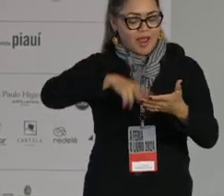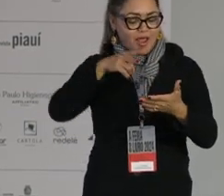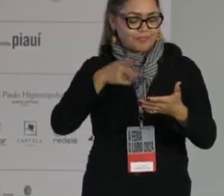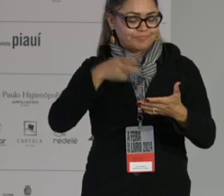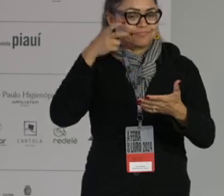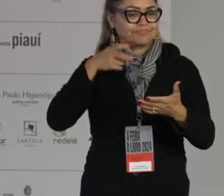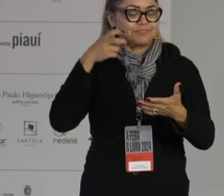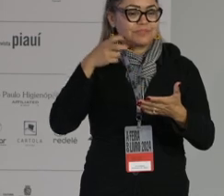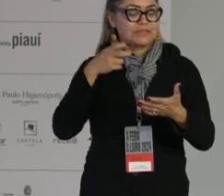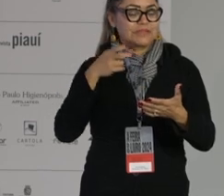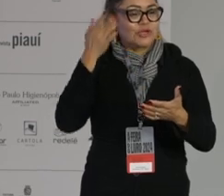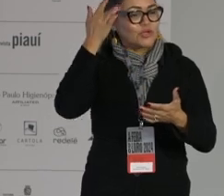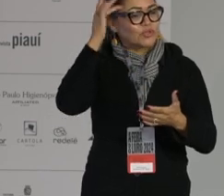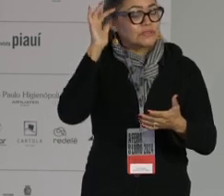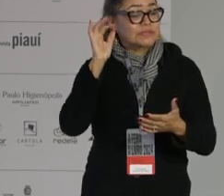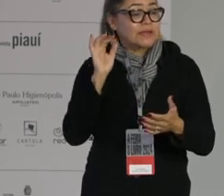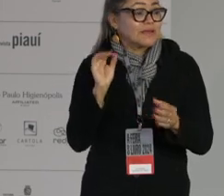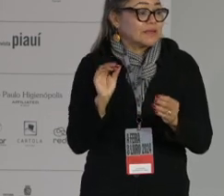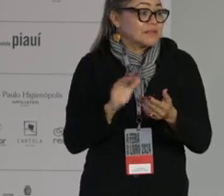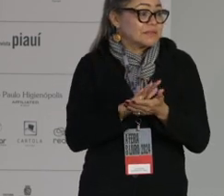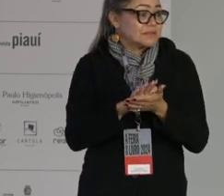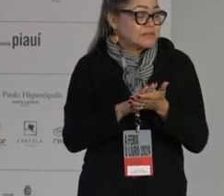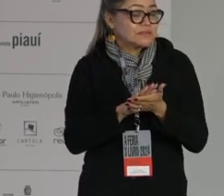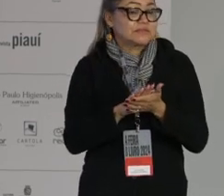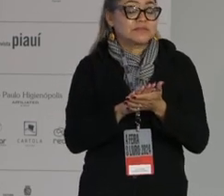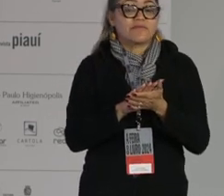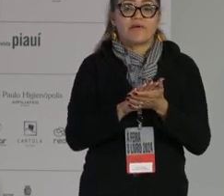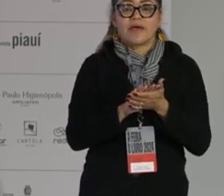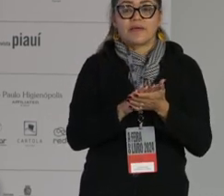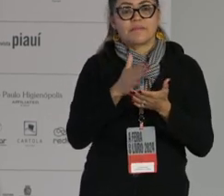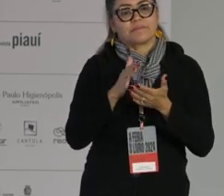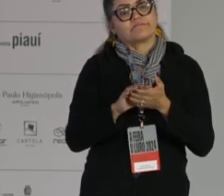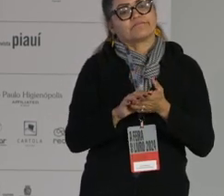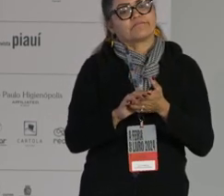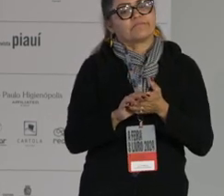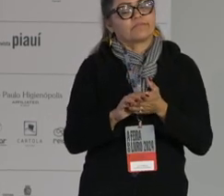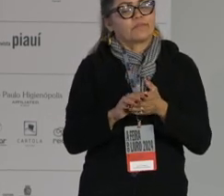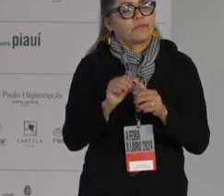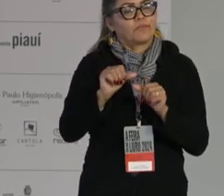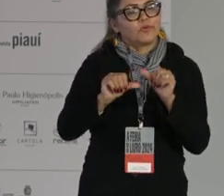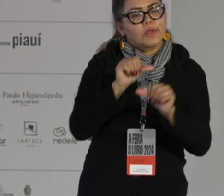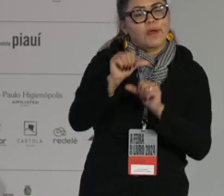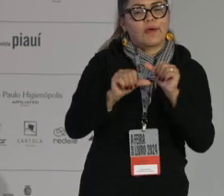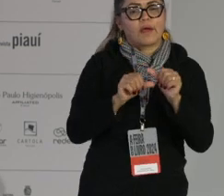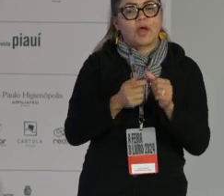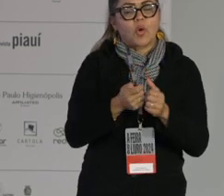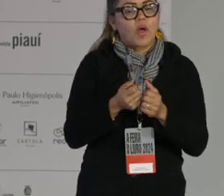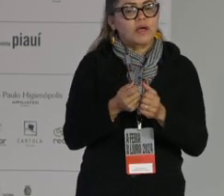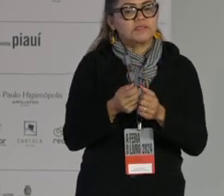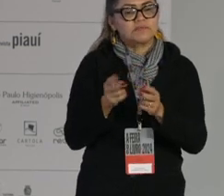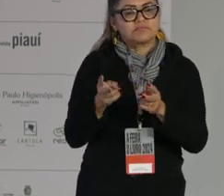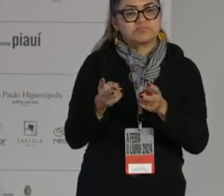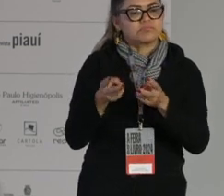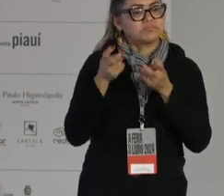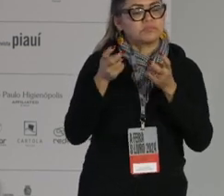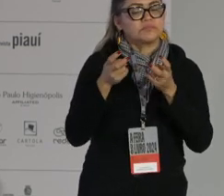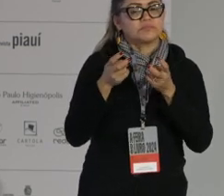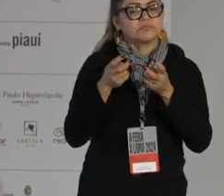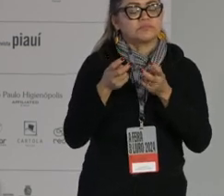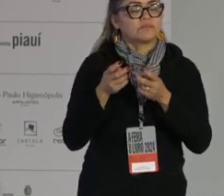Mas eu não sei se vai se sofisticar a ponto de ficar quase imperceptível. Não